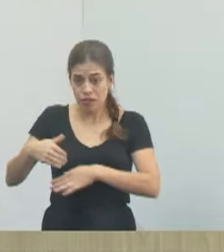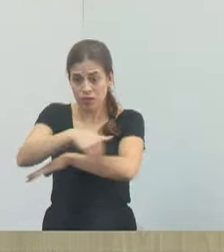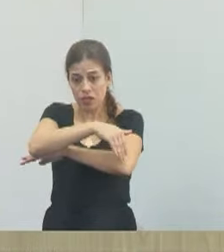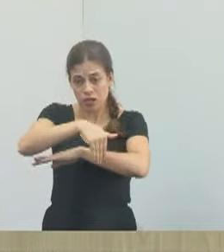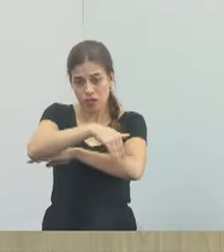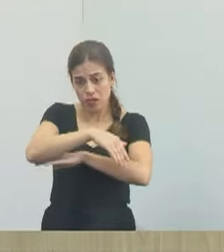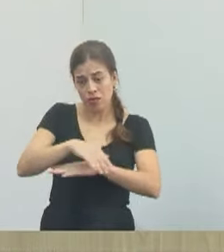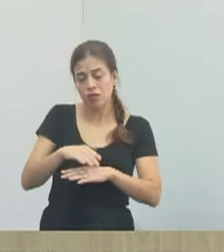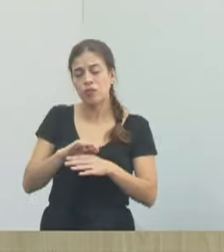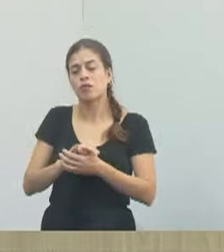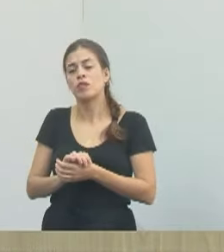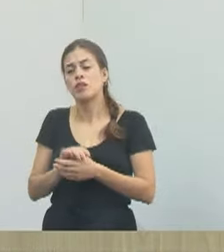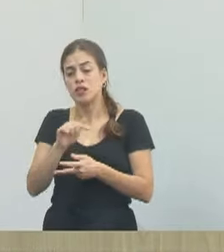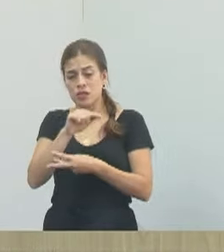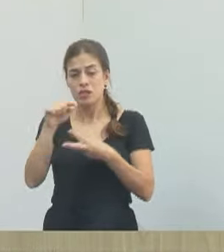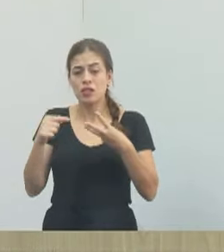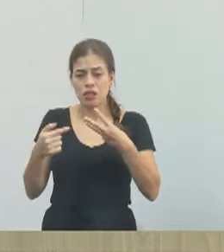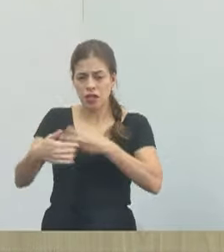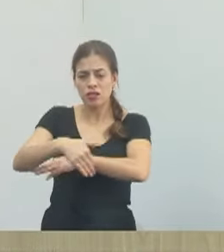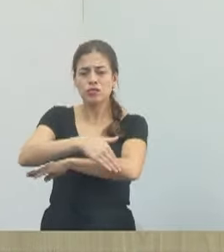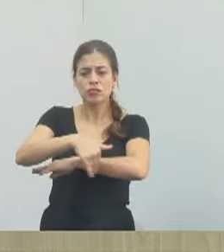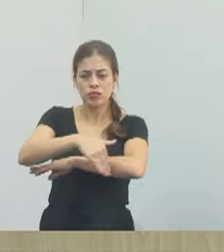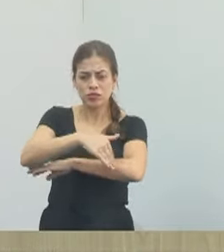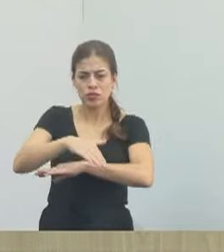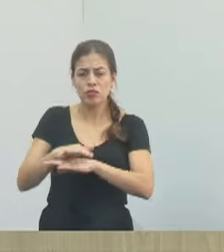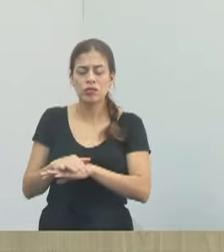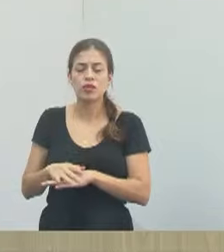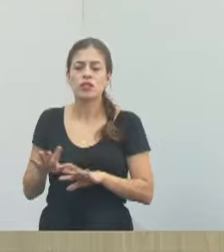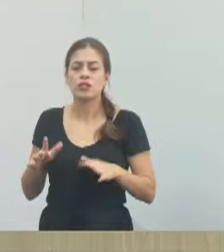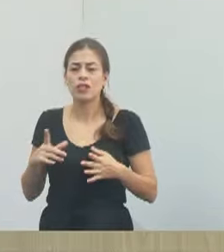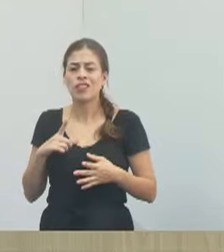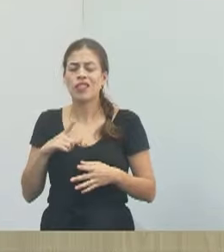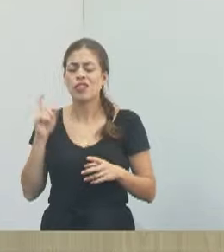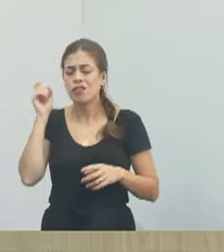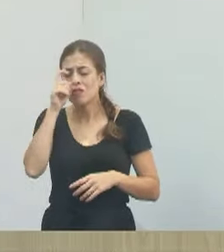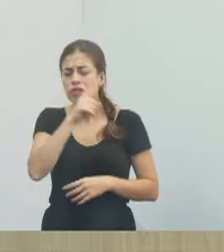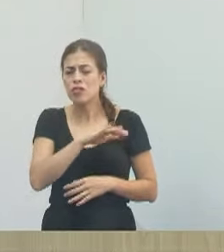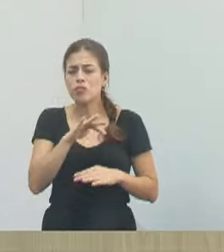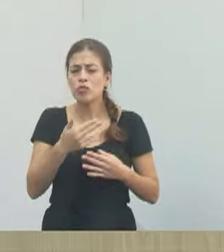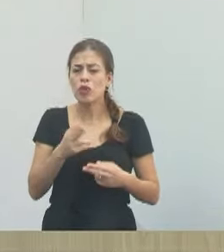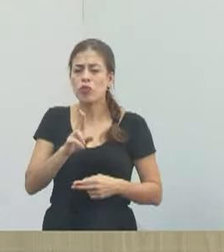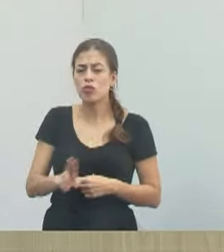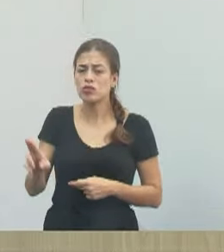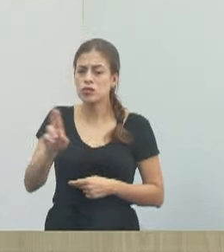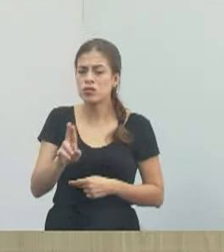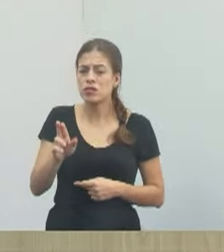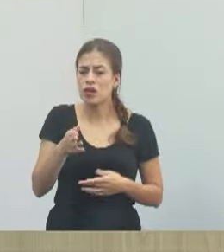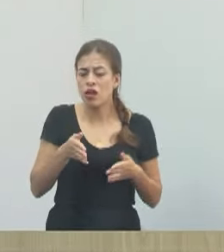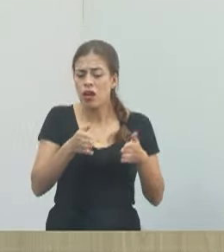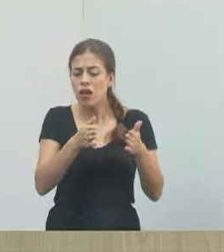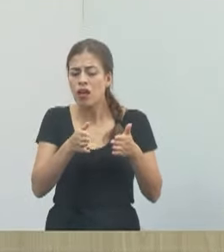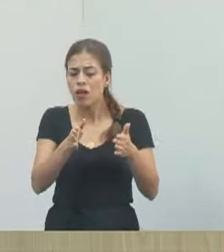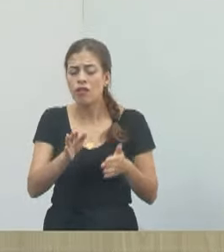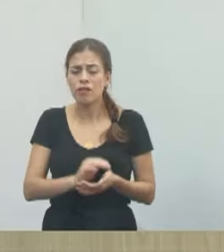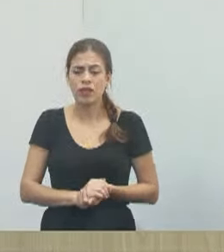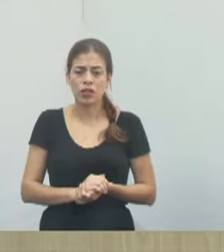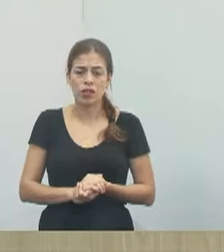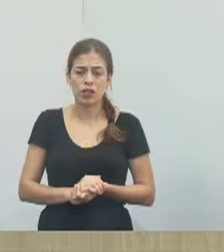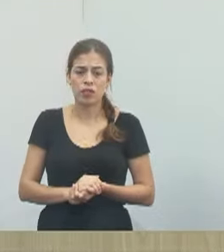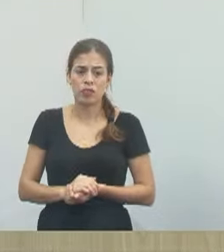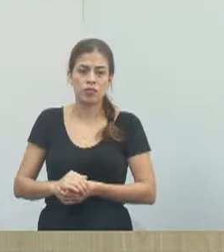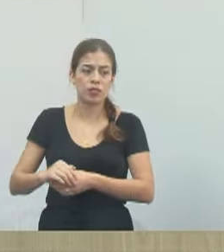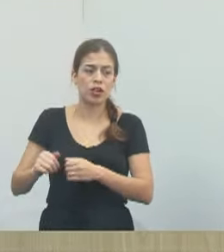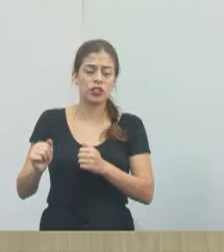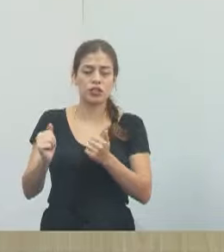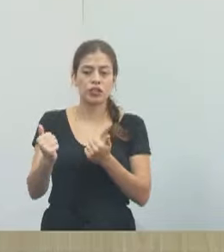China e Espanha se encontra uma situação difícil para utilizarem essa Viela que